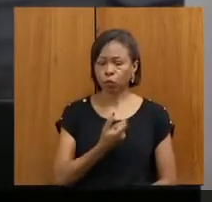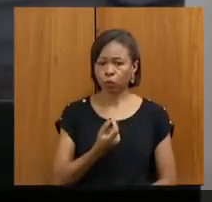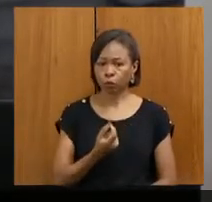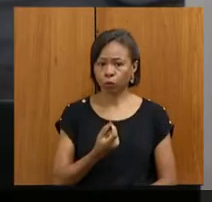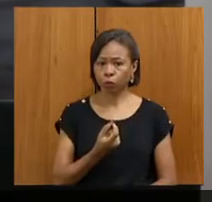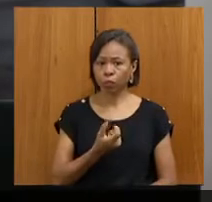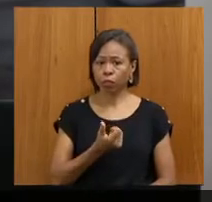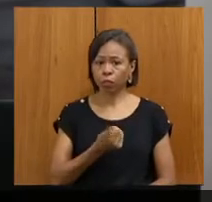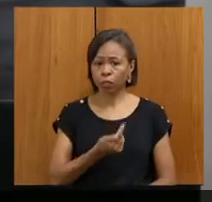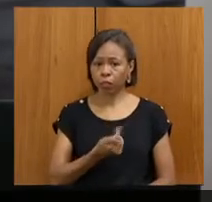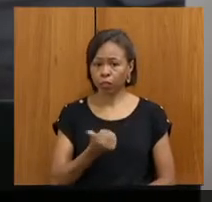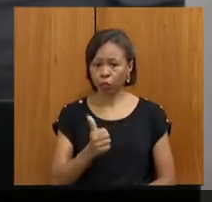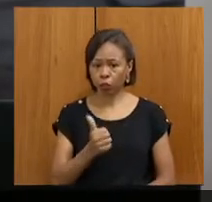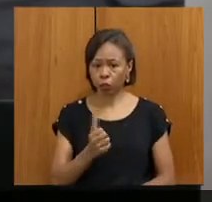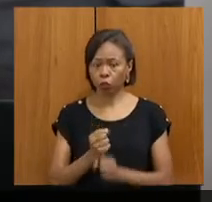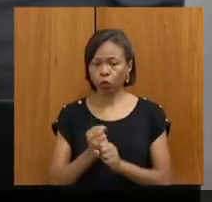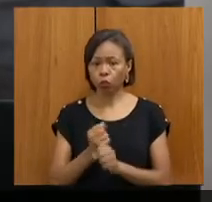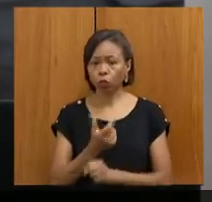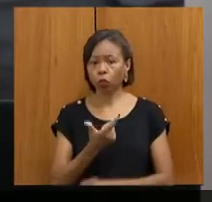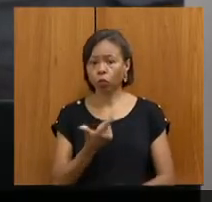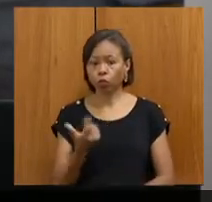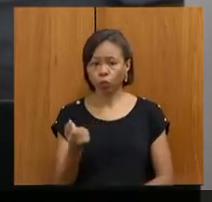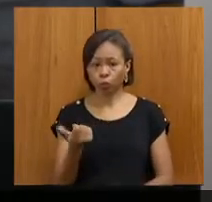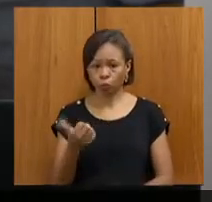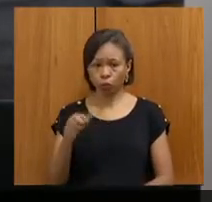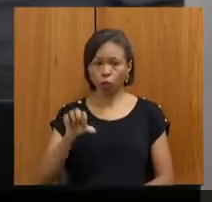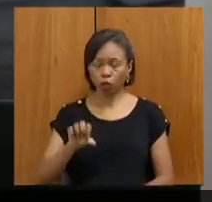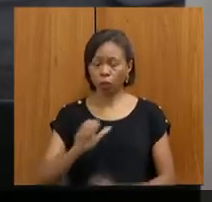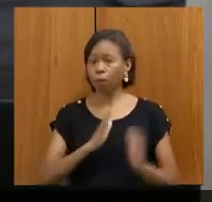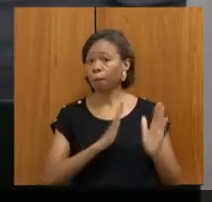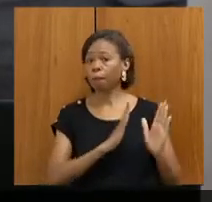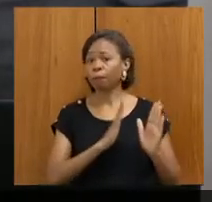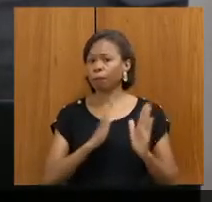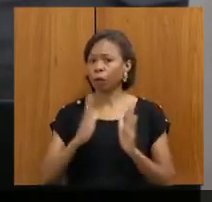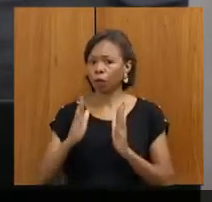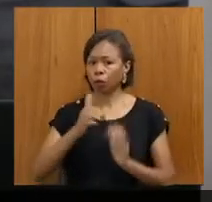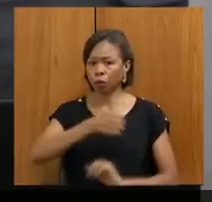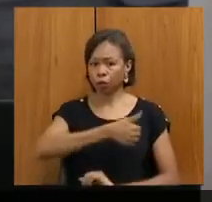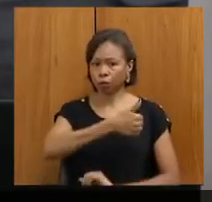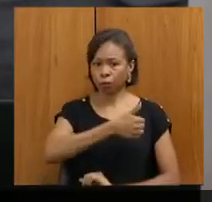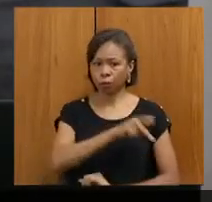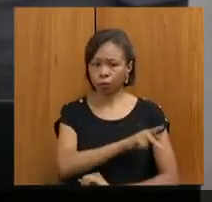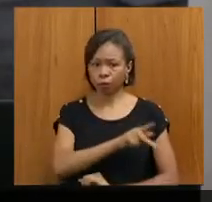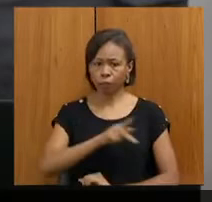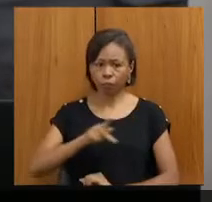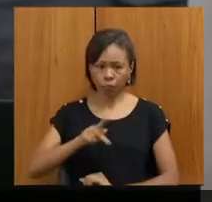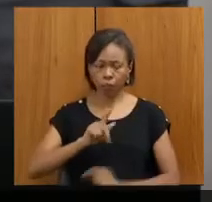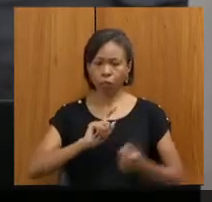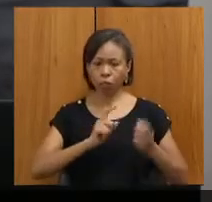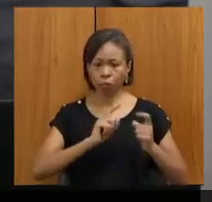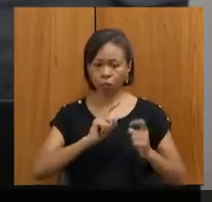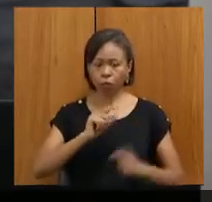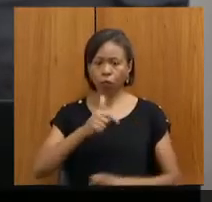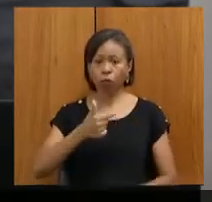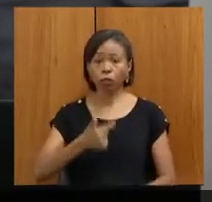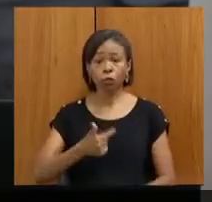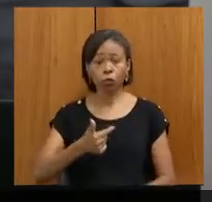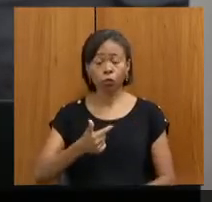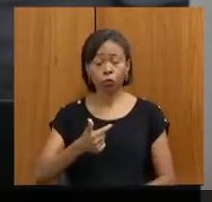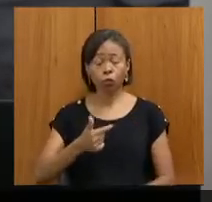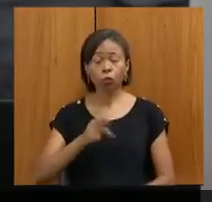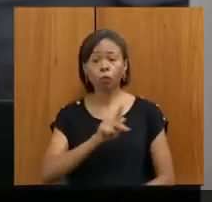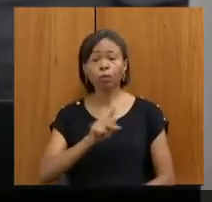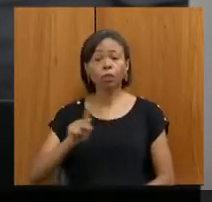1711/2019 na seguinte ordem a o presidente da reunião Presidente